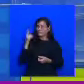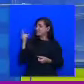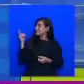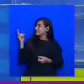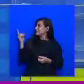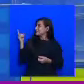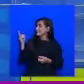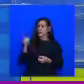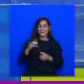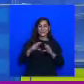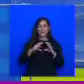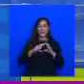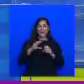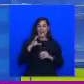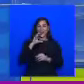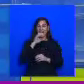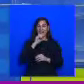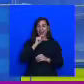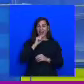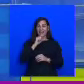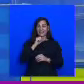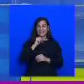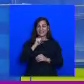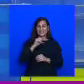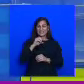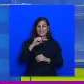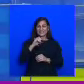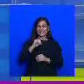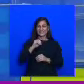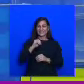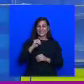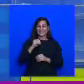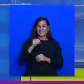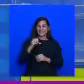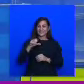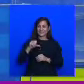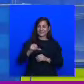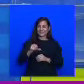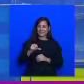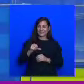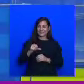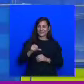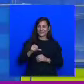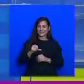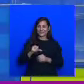Bola laranja, número 09. Laranja, 09.